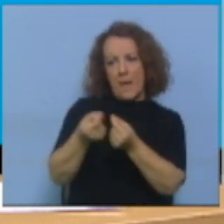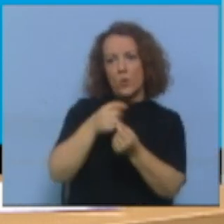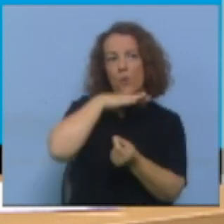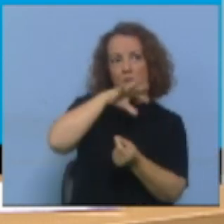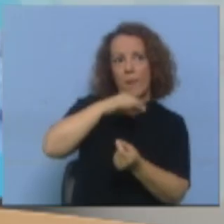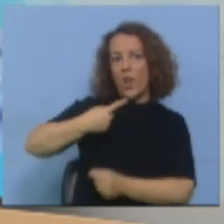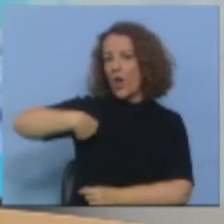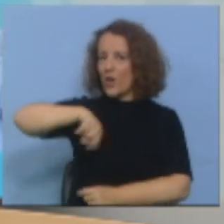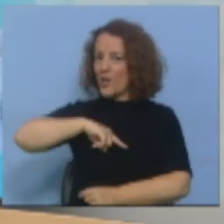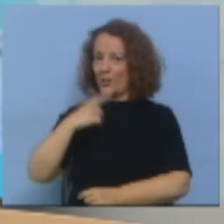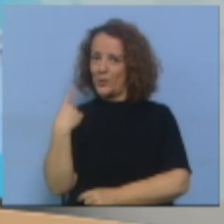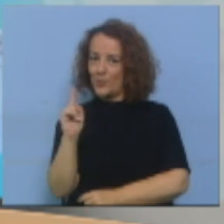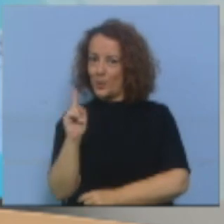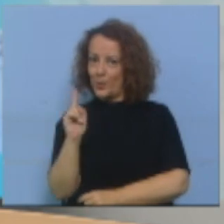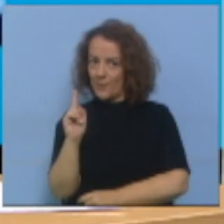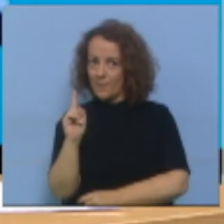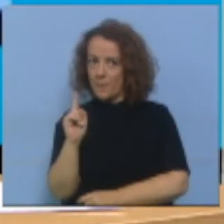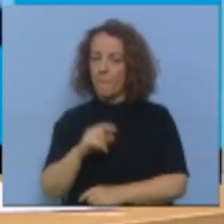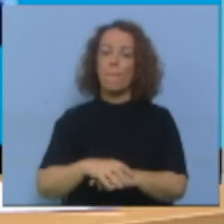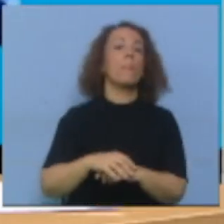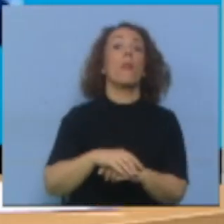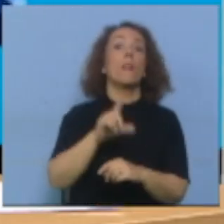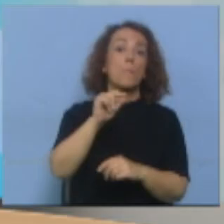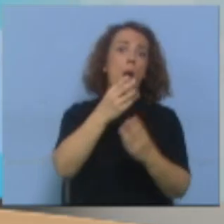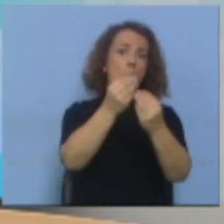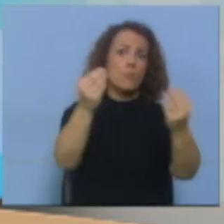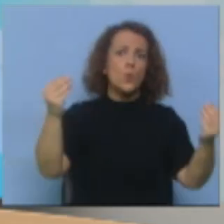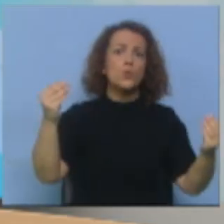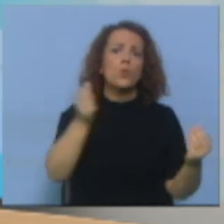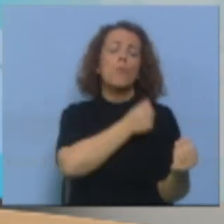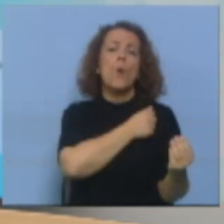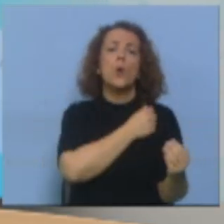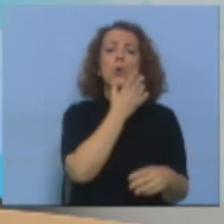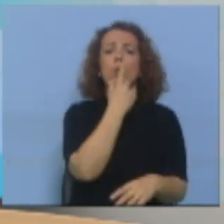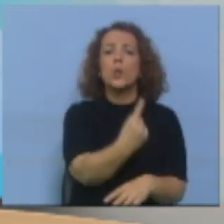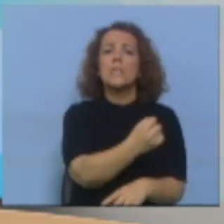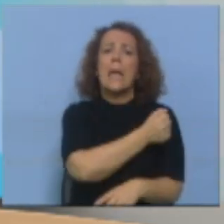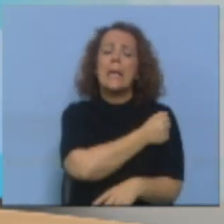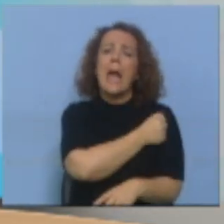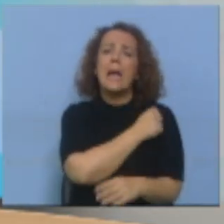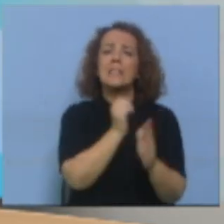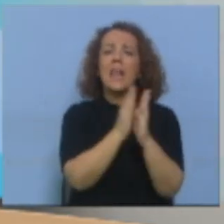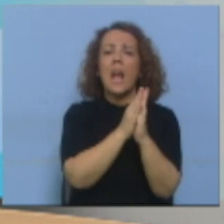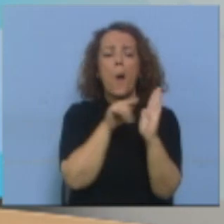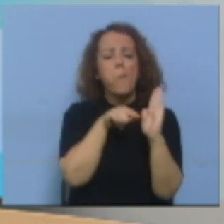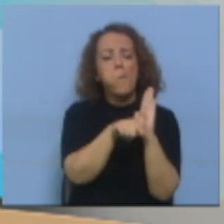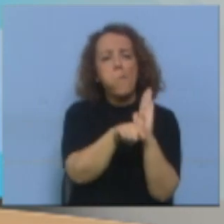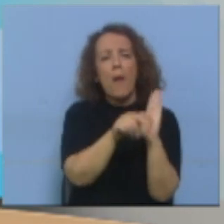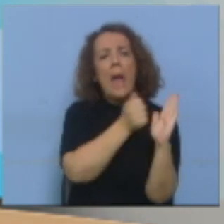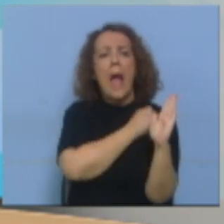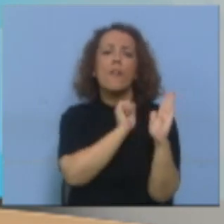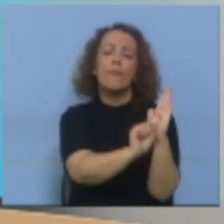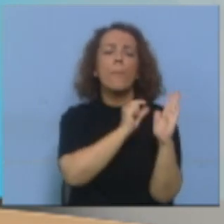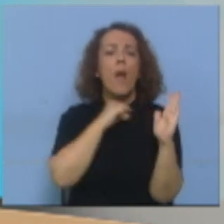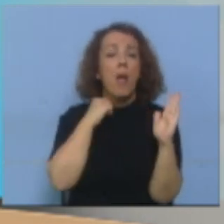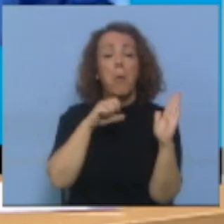temos. Há muitos também que se calhar vivem sozinhos nas suas casas paroquiais, podem ter algum familiar por perto,